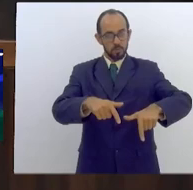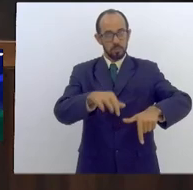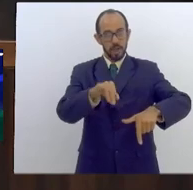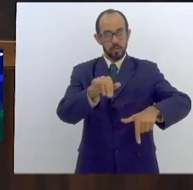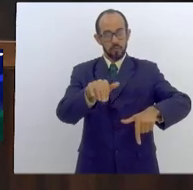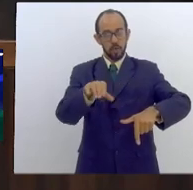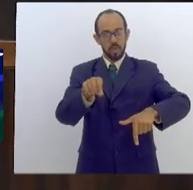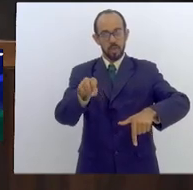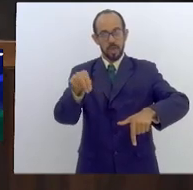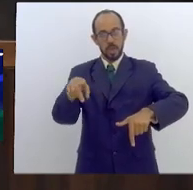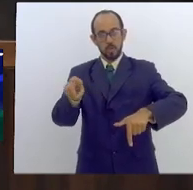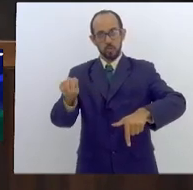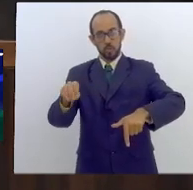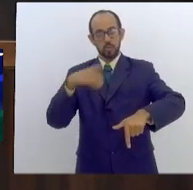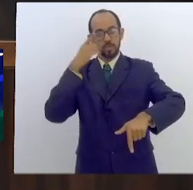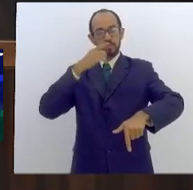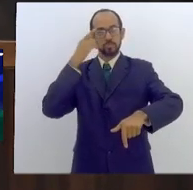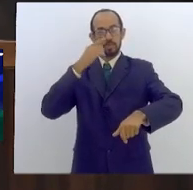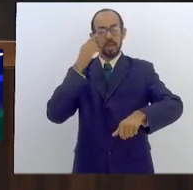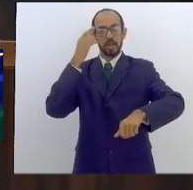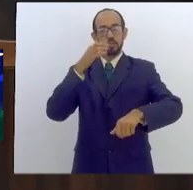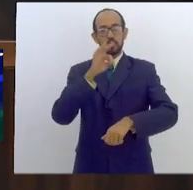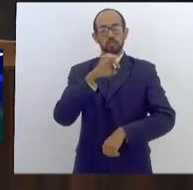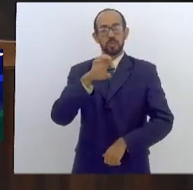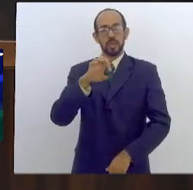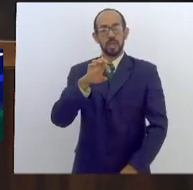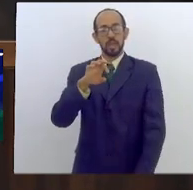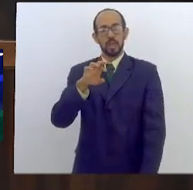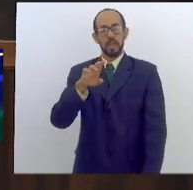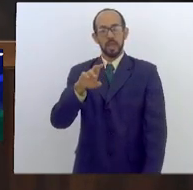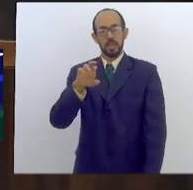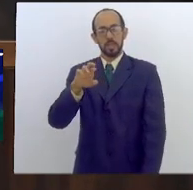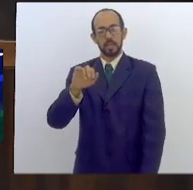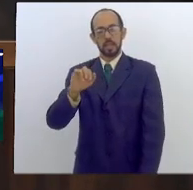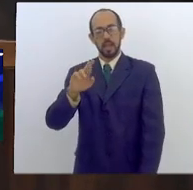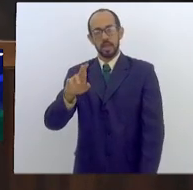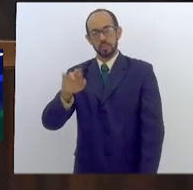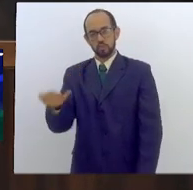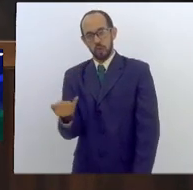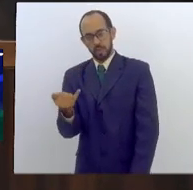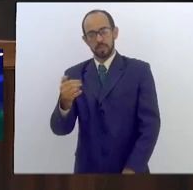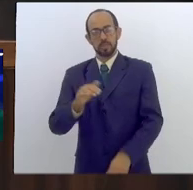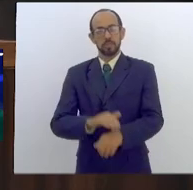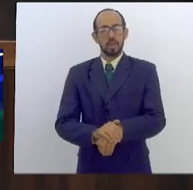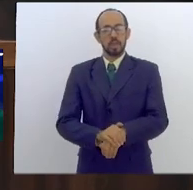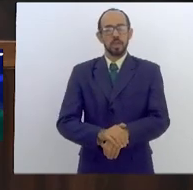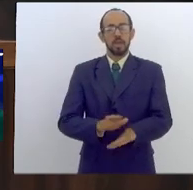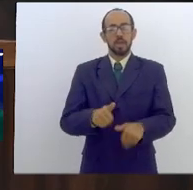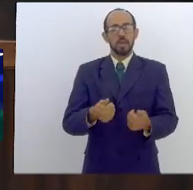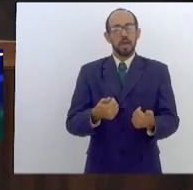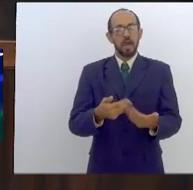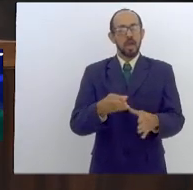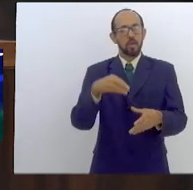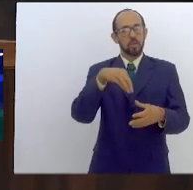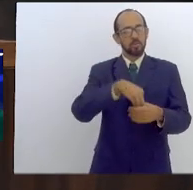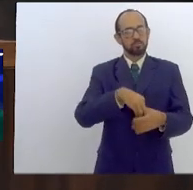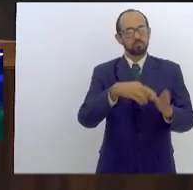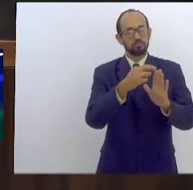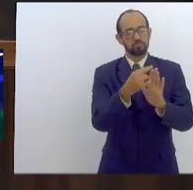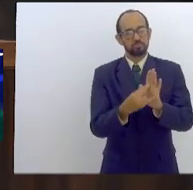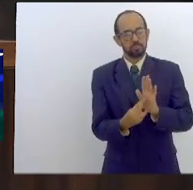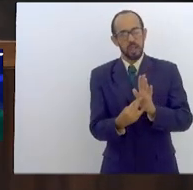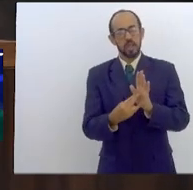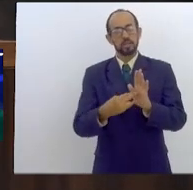Almeida, desembargador do Tribunal Regional do Rio de Janeiro. Pareceres da Comissão de Normas Internas, proposição externa